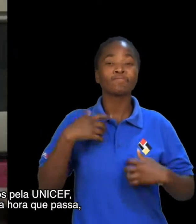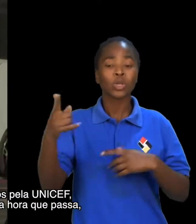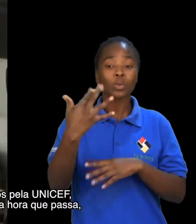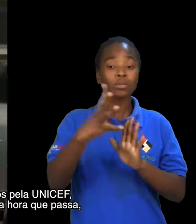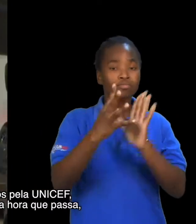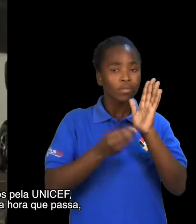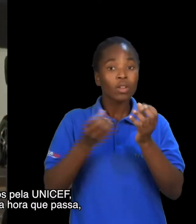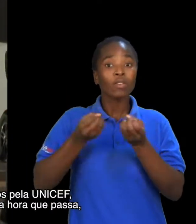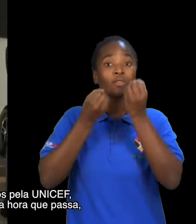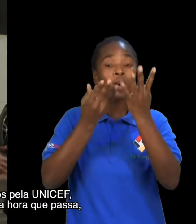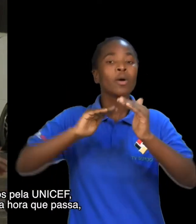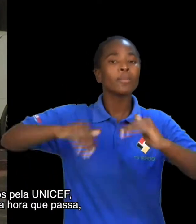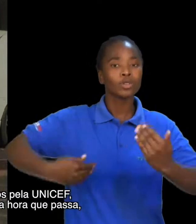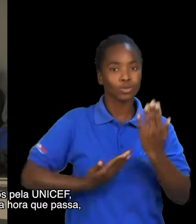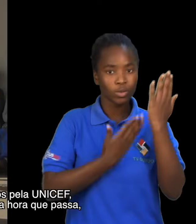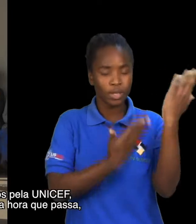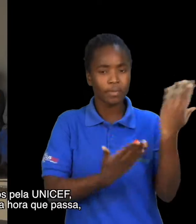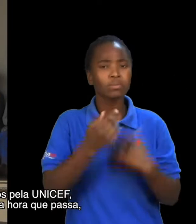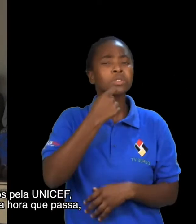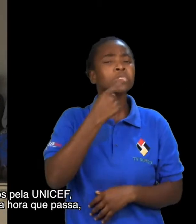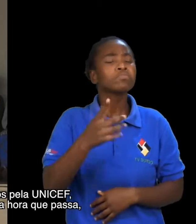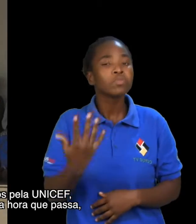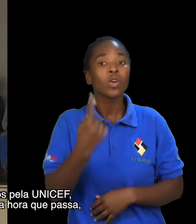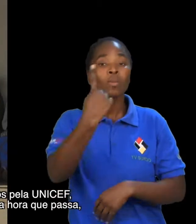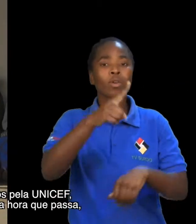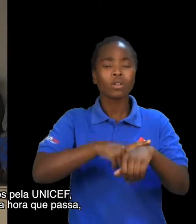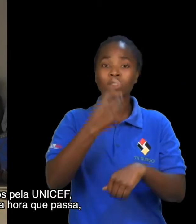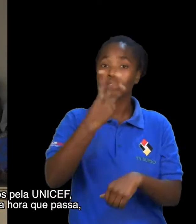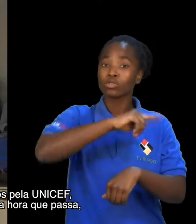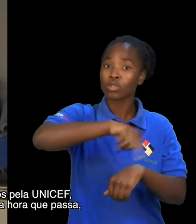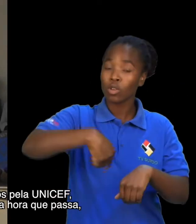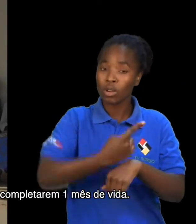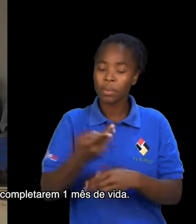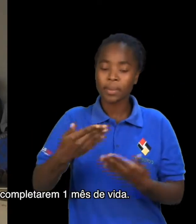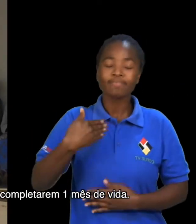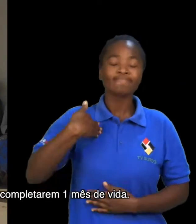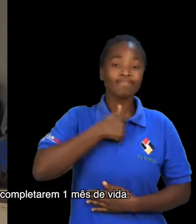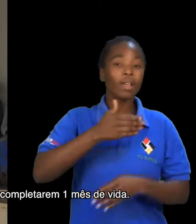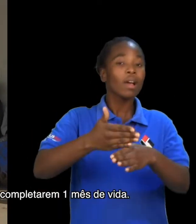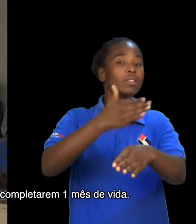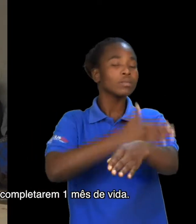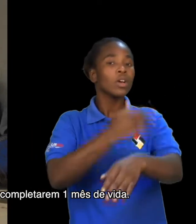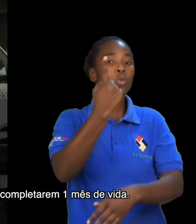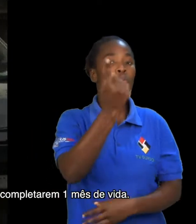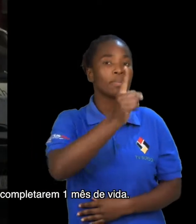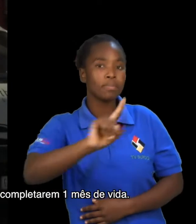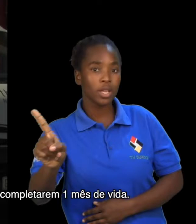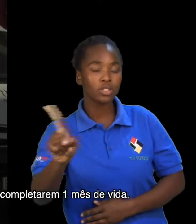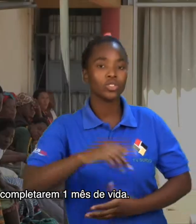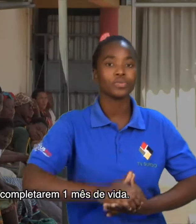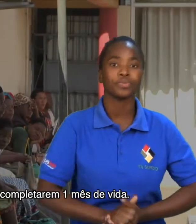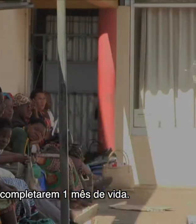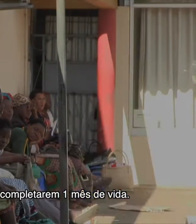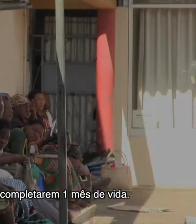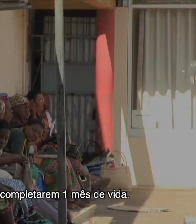preocupante. Dados publicados pela Unicef indicam que, a cada hora que passa, 3 crianças morrem antes de